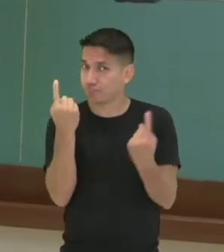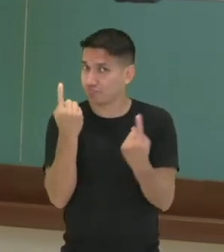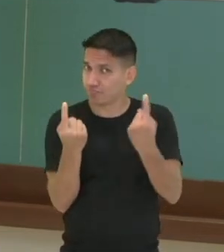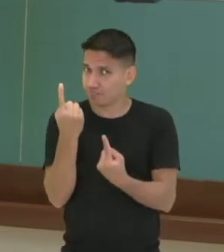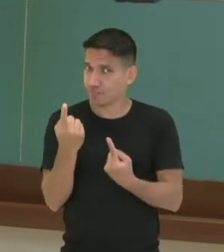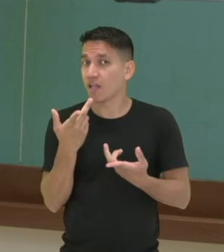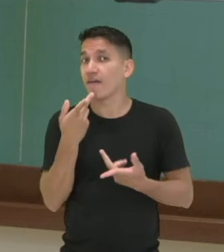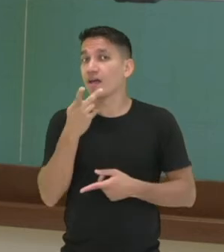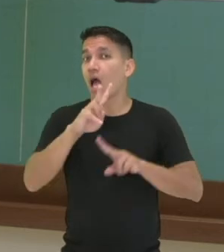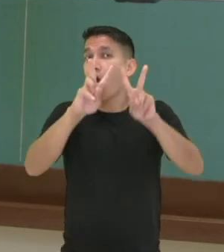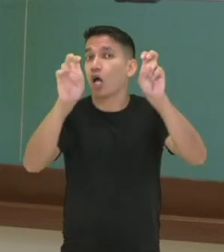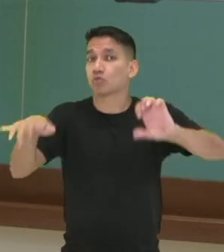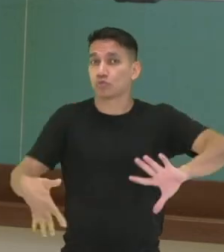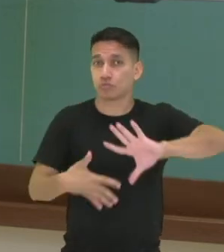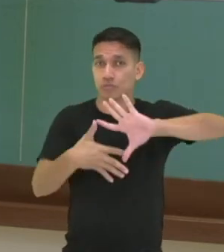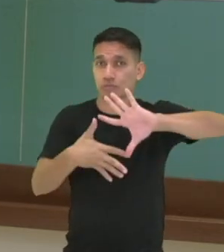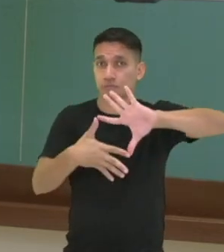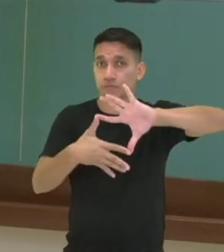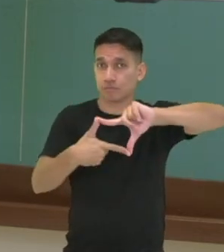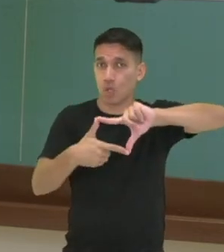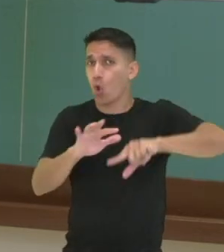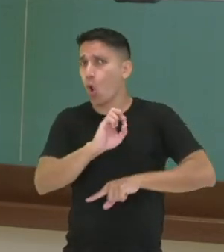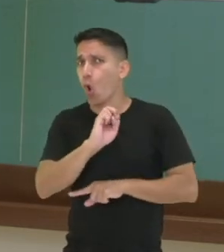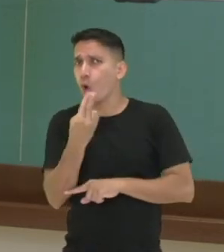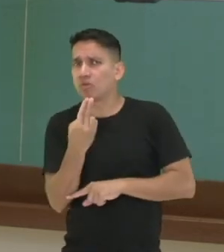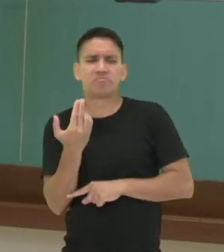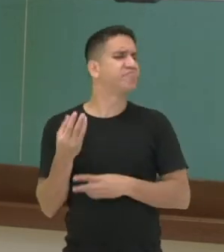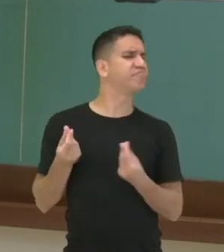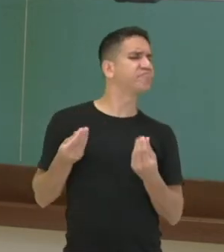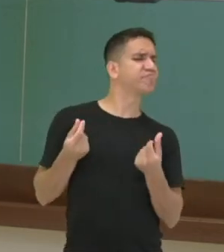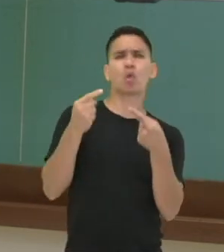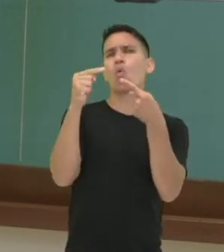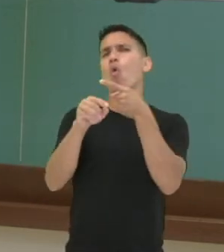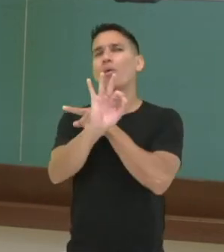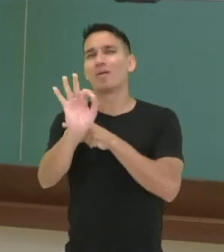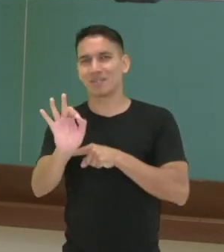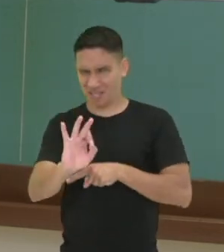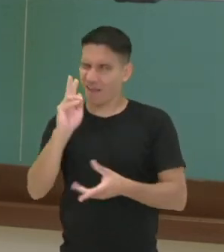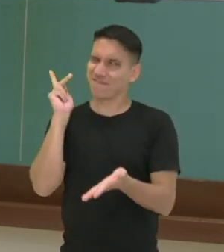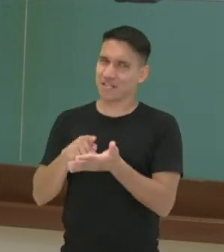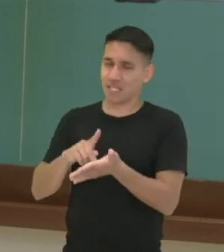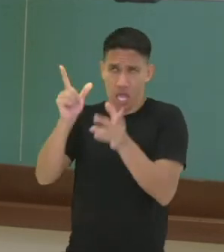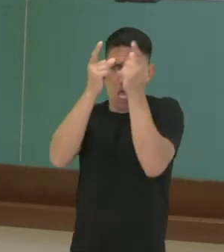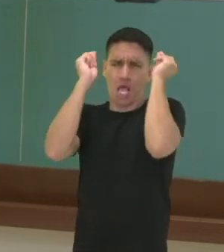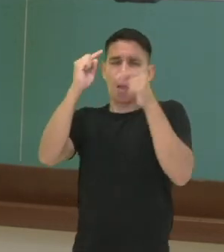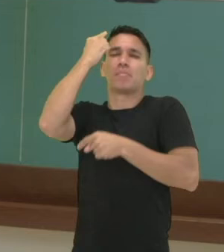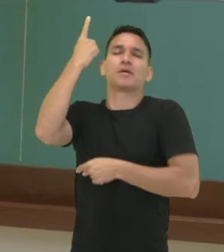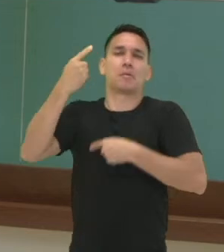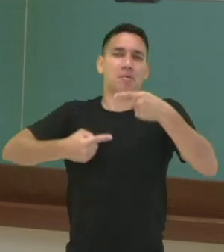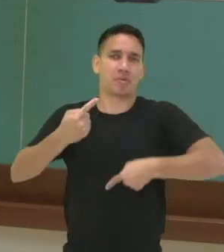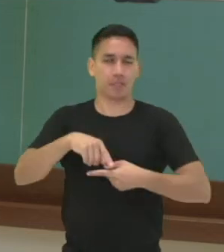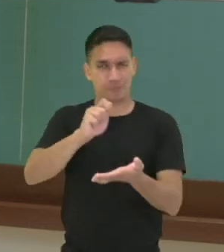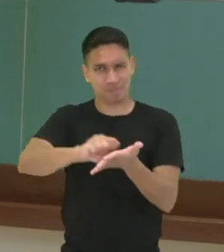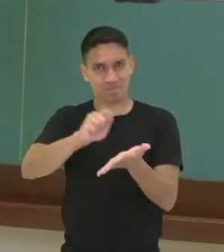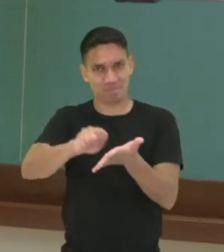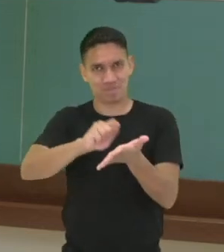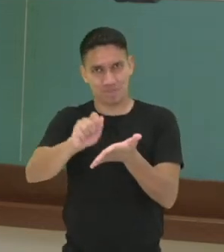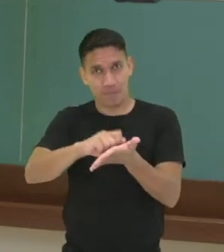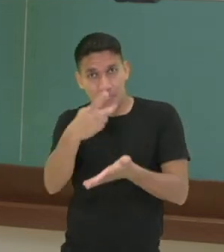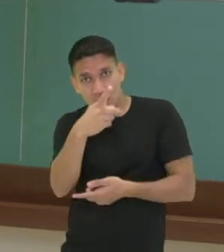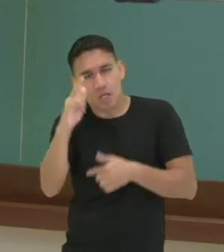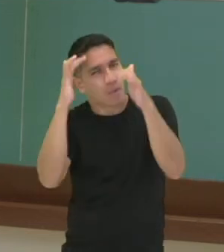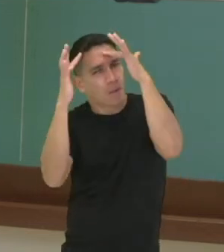sobre o etnocentrismo, ou se não faz sentido, se foram os gregos de fato que inventaram a política. Escreva aí no seu caderno as